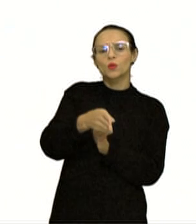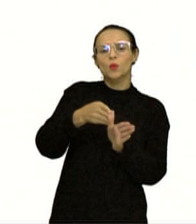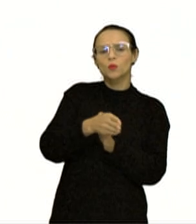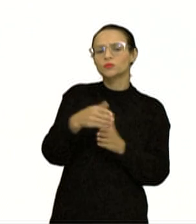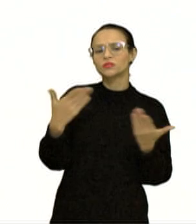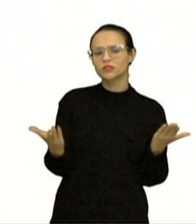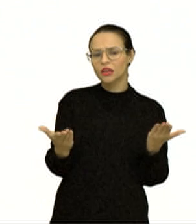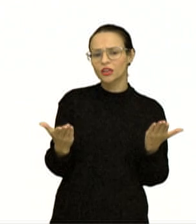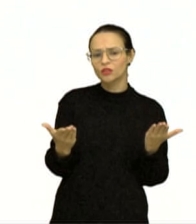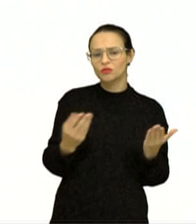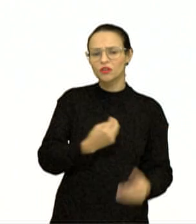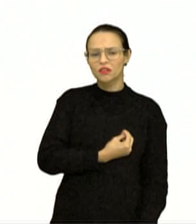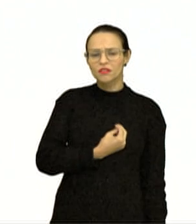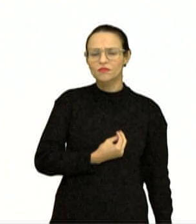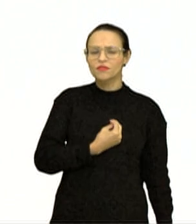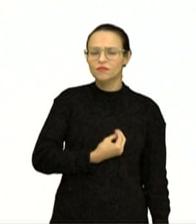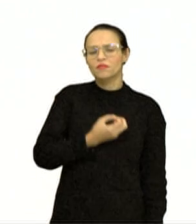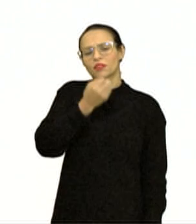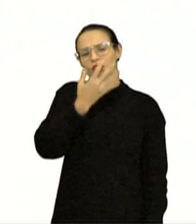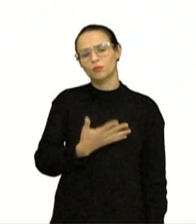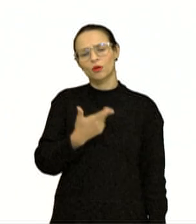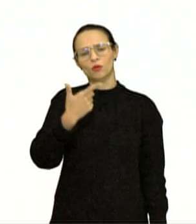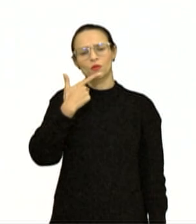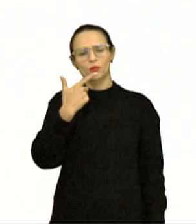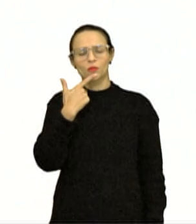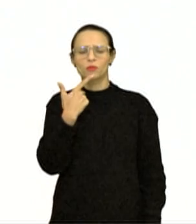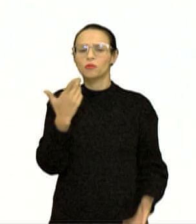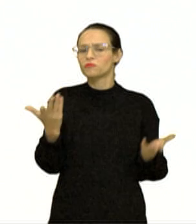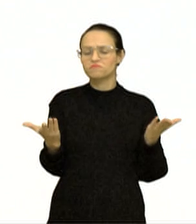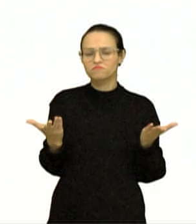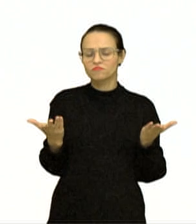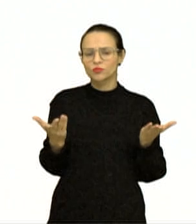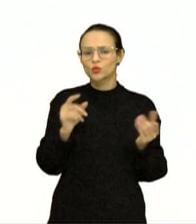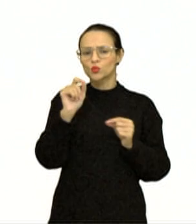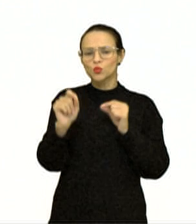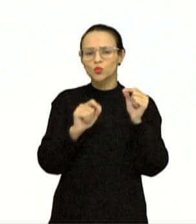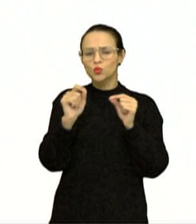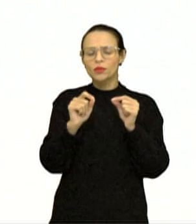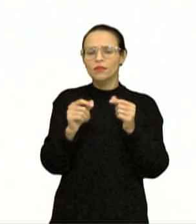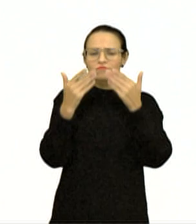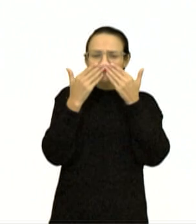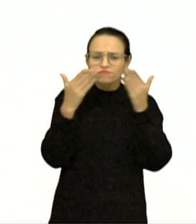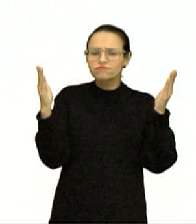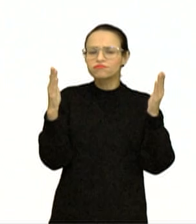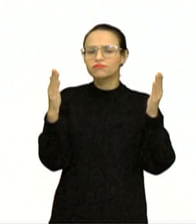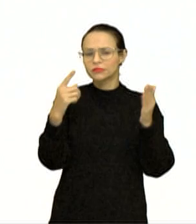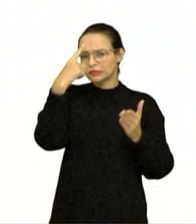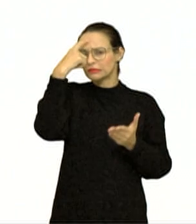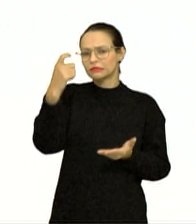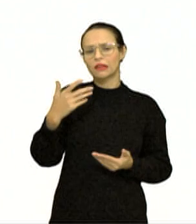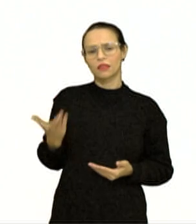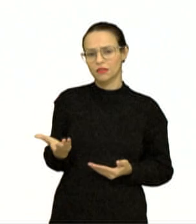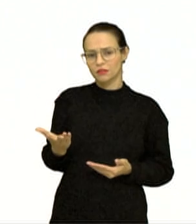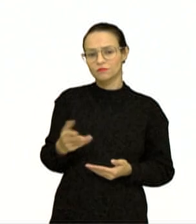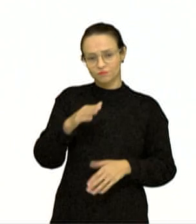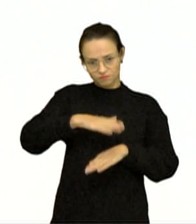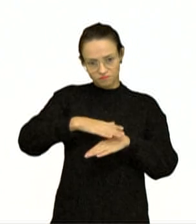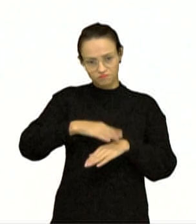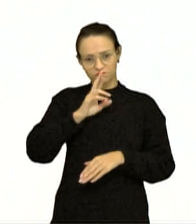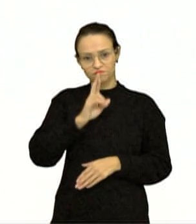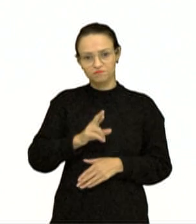narrador viva a vida com bom humor? Qual ideia fica implícita neste conselho?